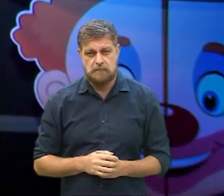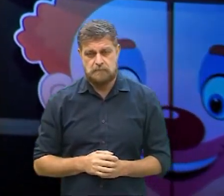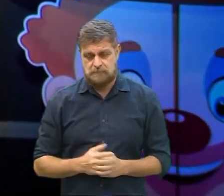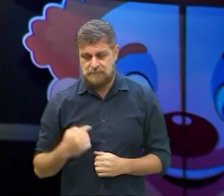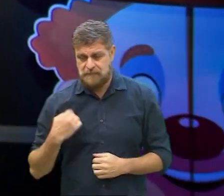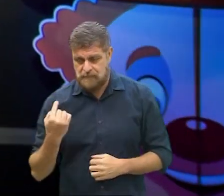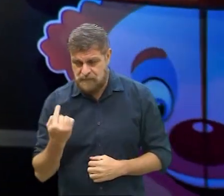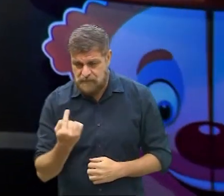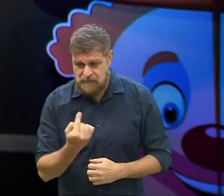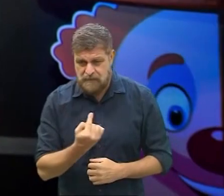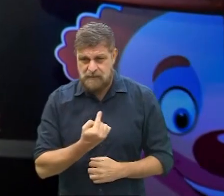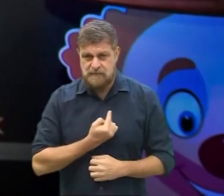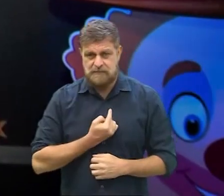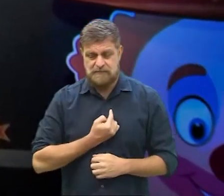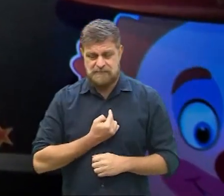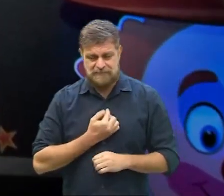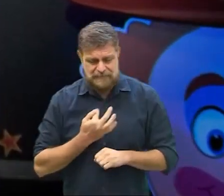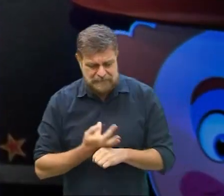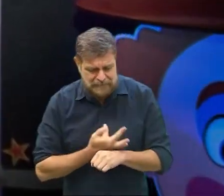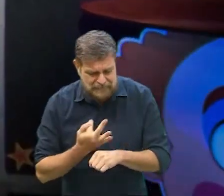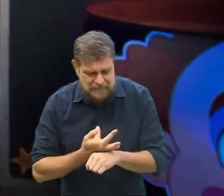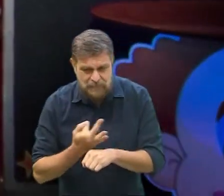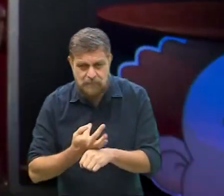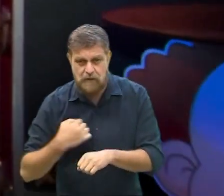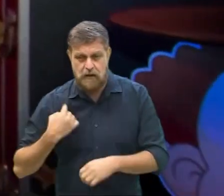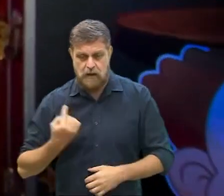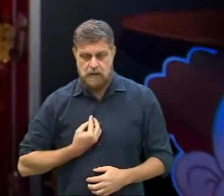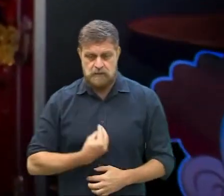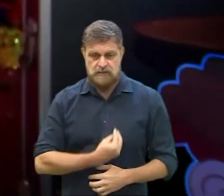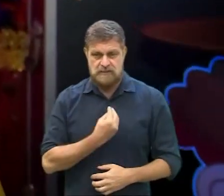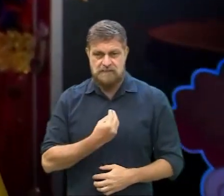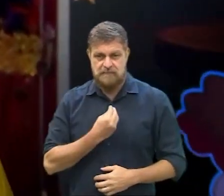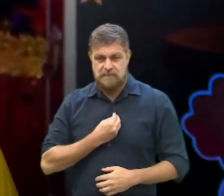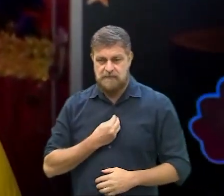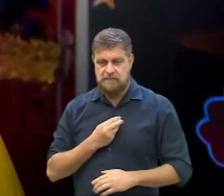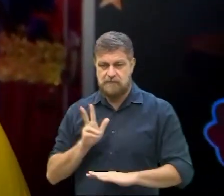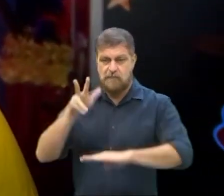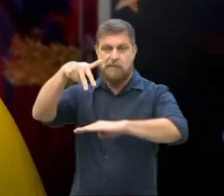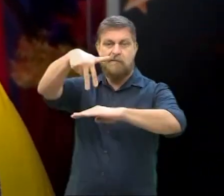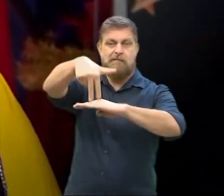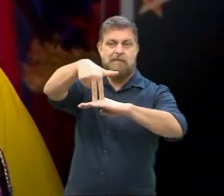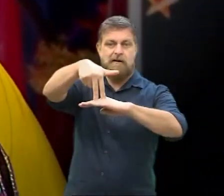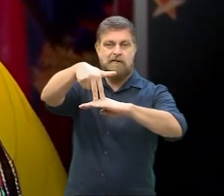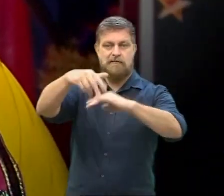a gente se dedica, né? A gente vive o palco.